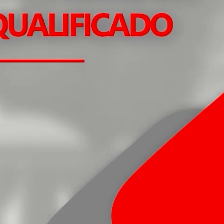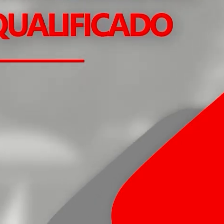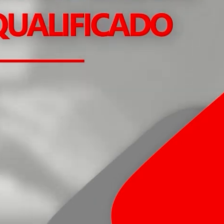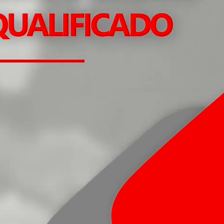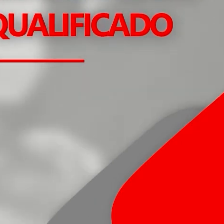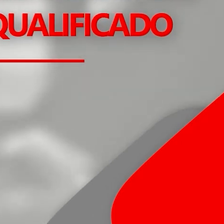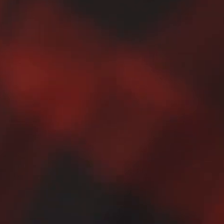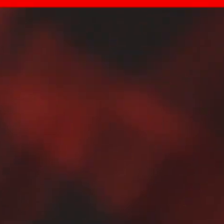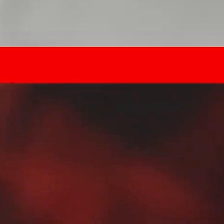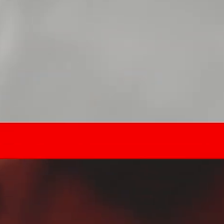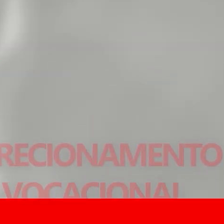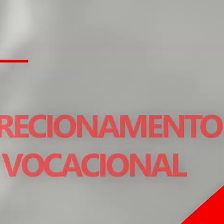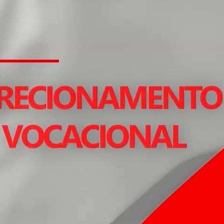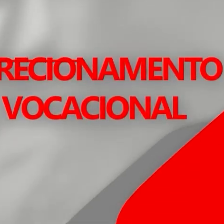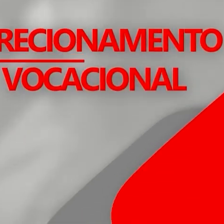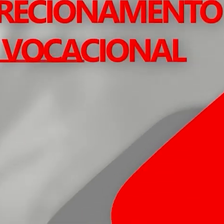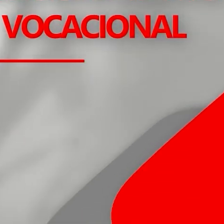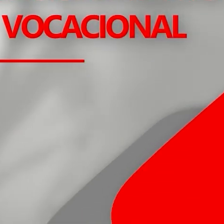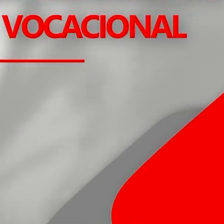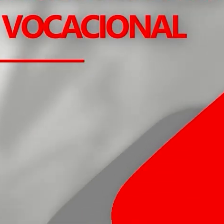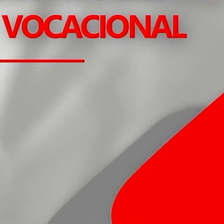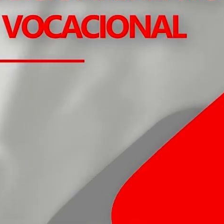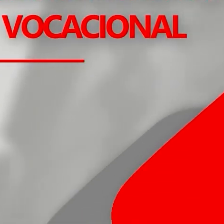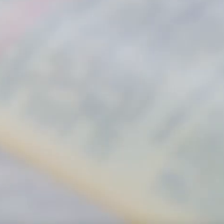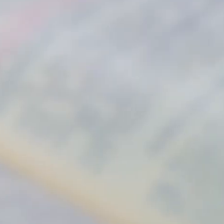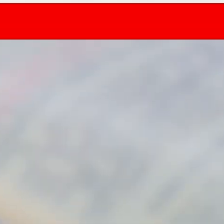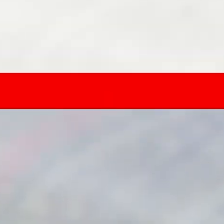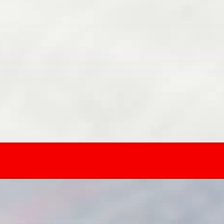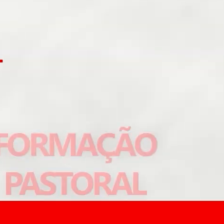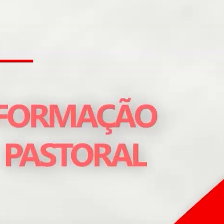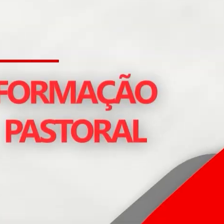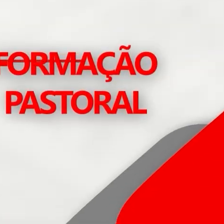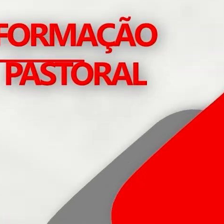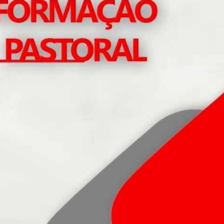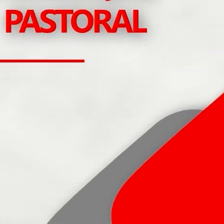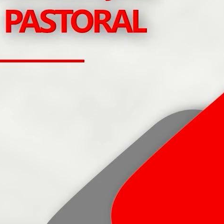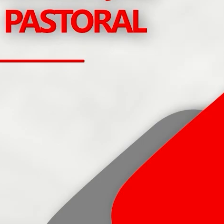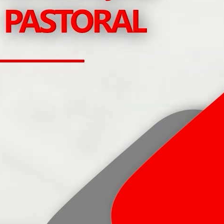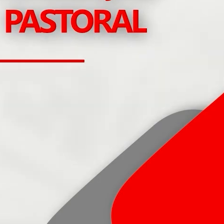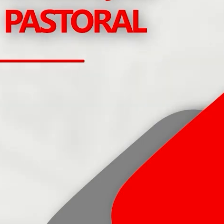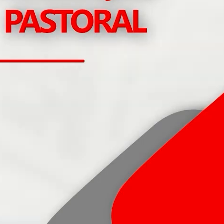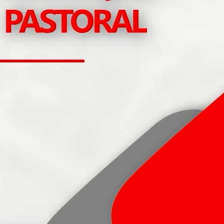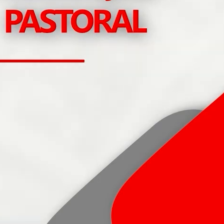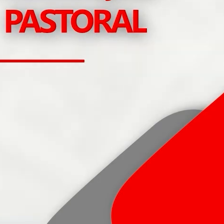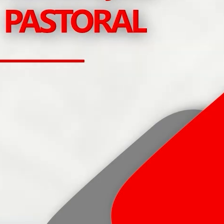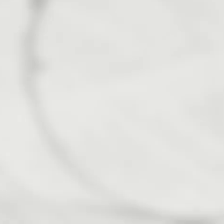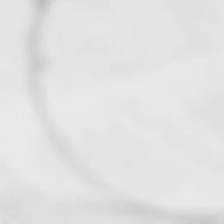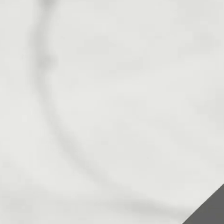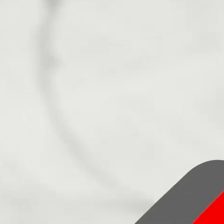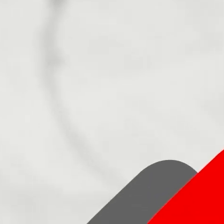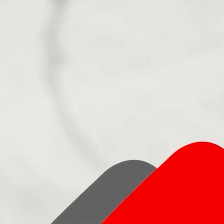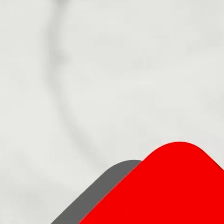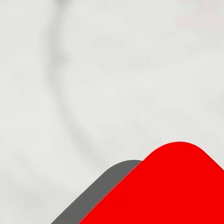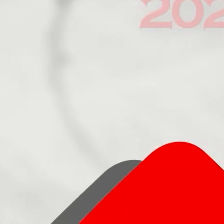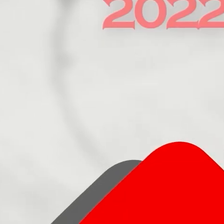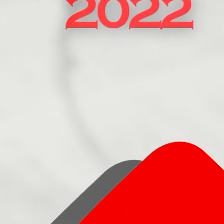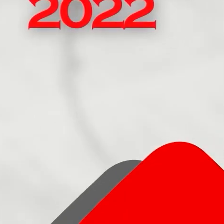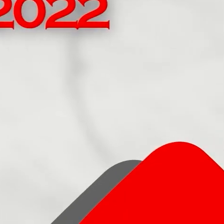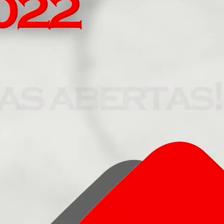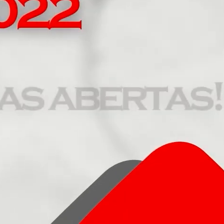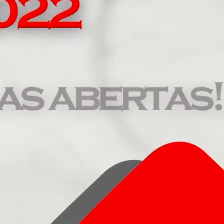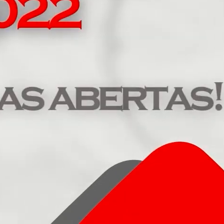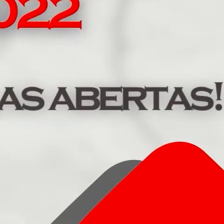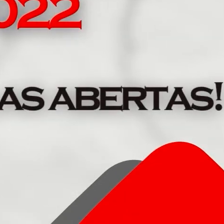qualificado, direcionamento vocacional, formação pastoral e muito mais. Seminário